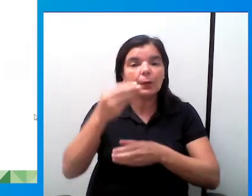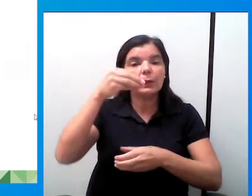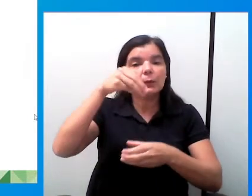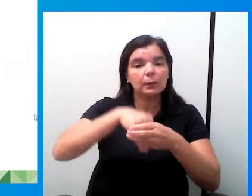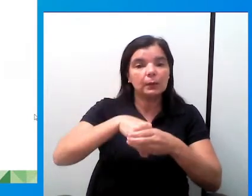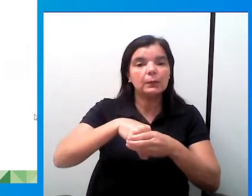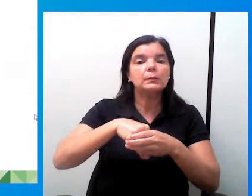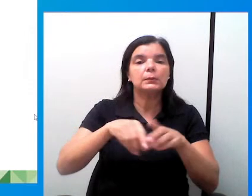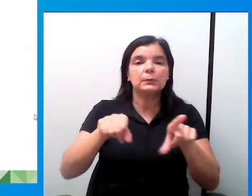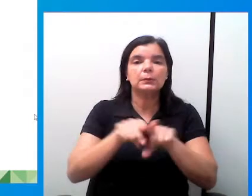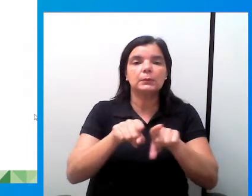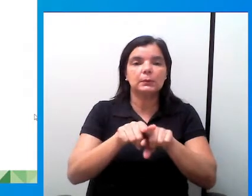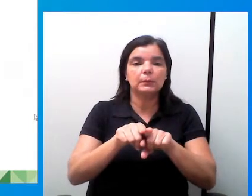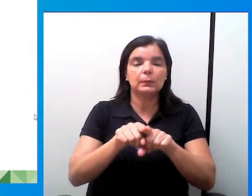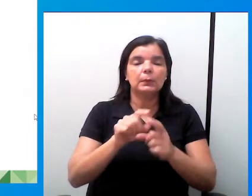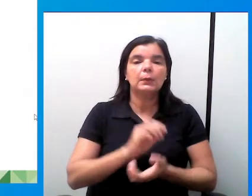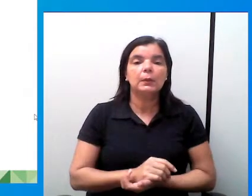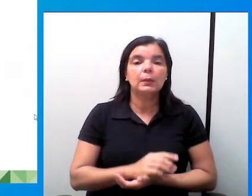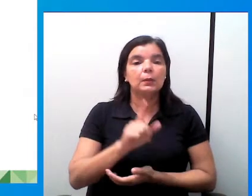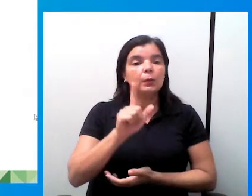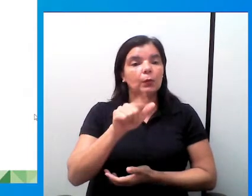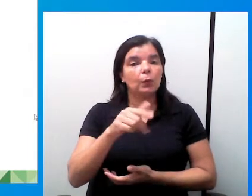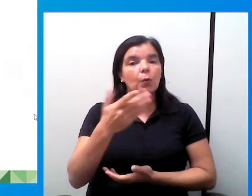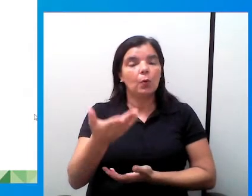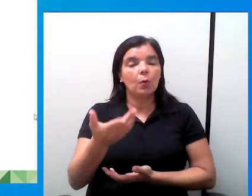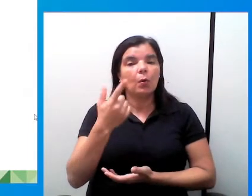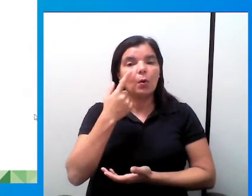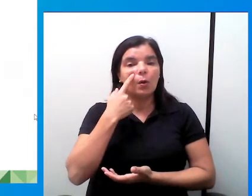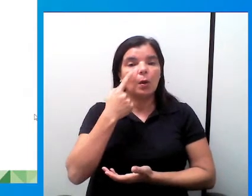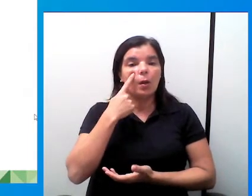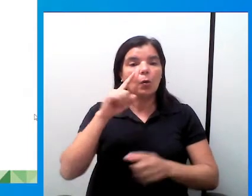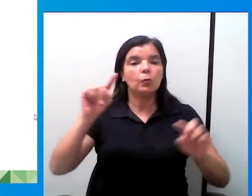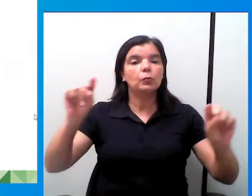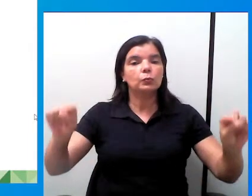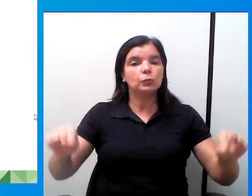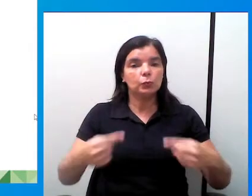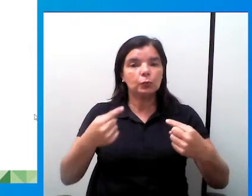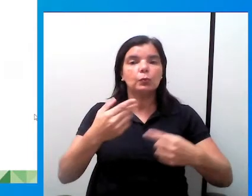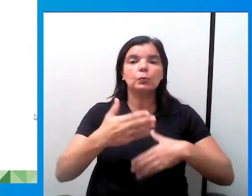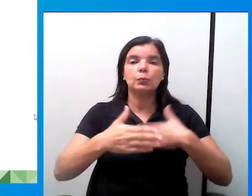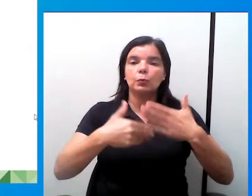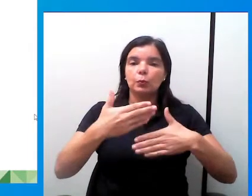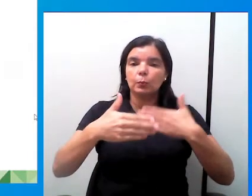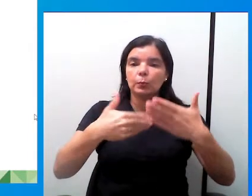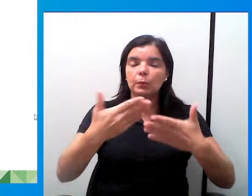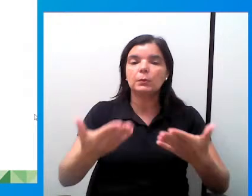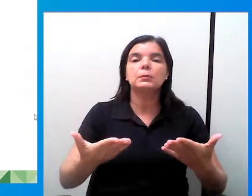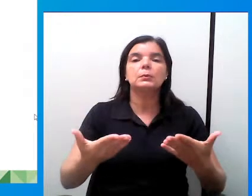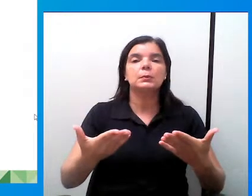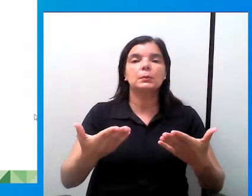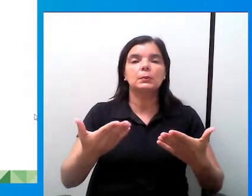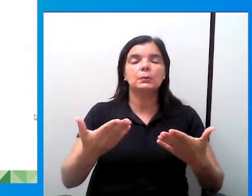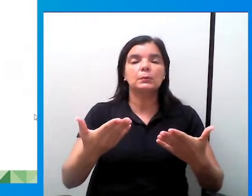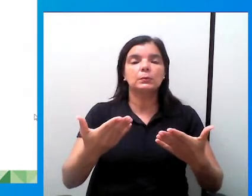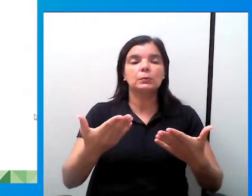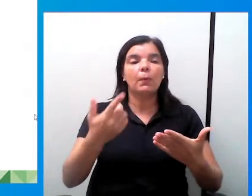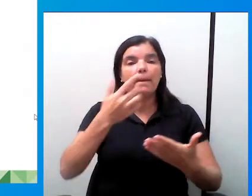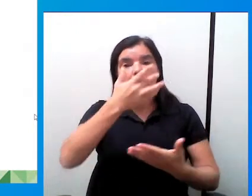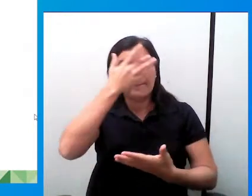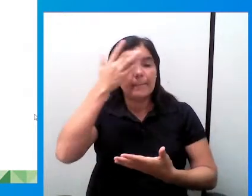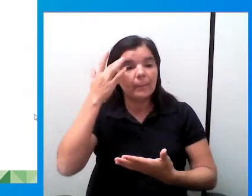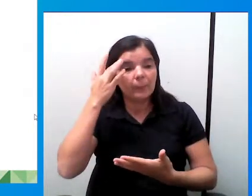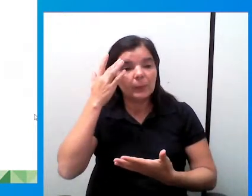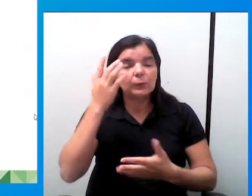mais integral. Então, é talvez o maior desafio do processo, a sensibilização de pessoas, porque pessoas